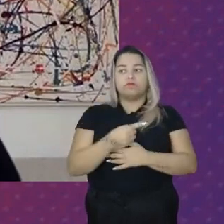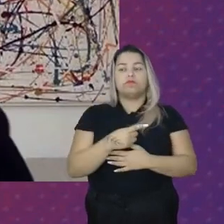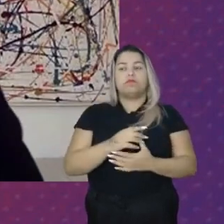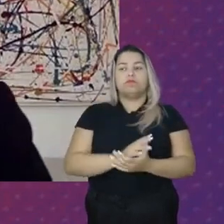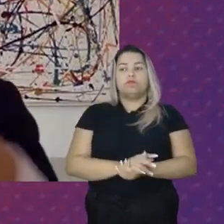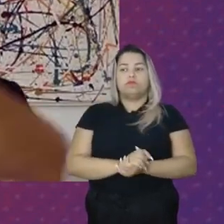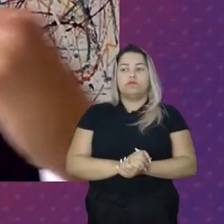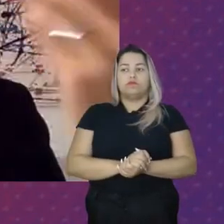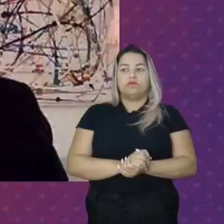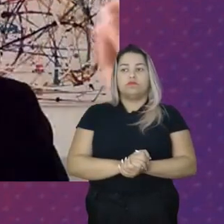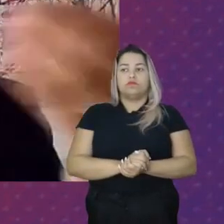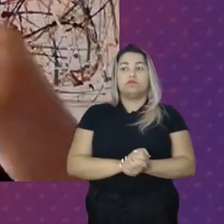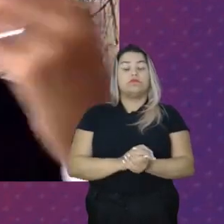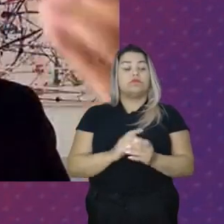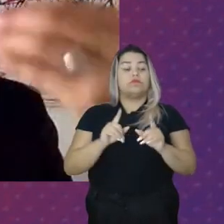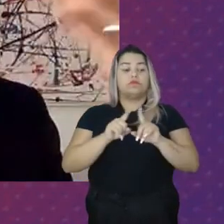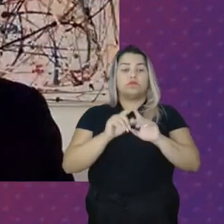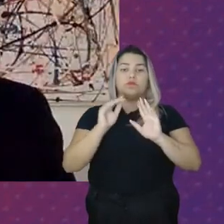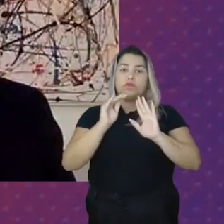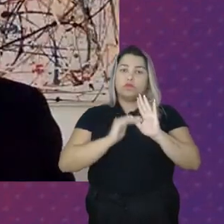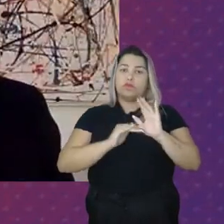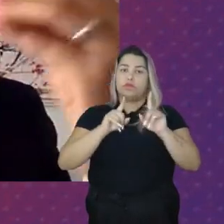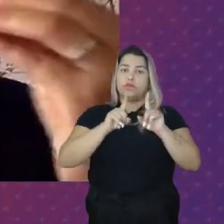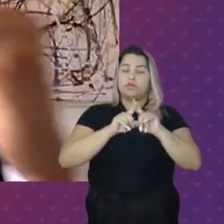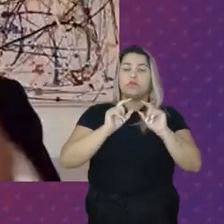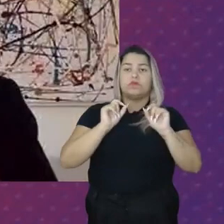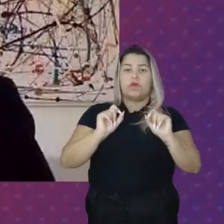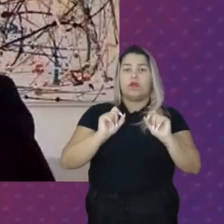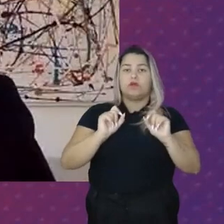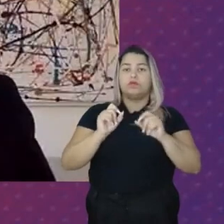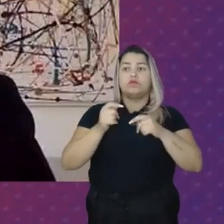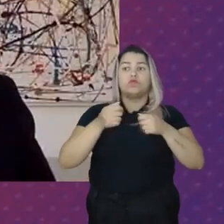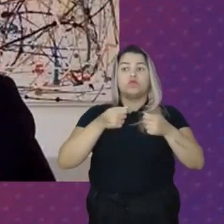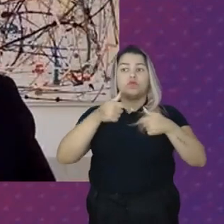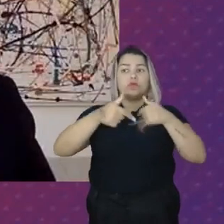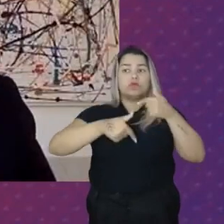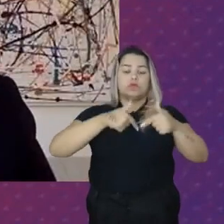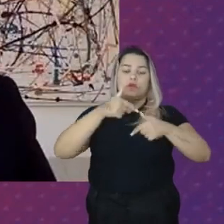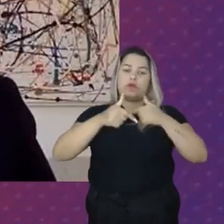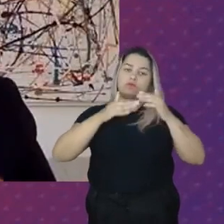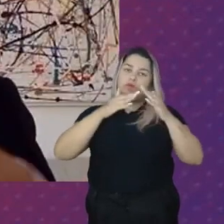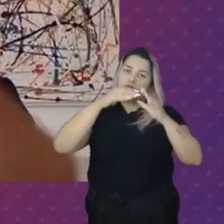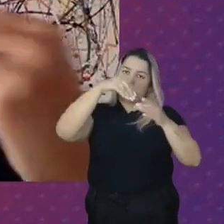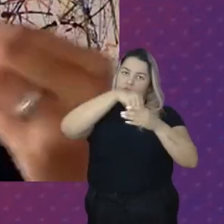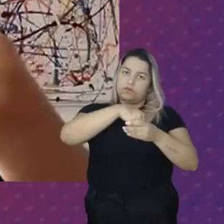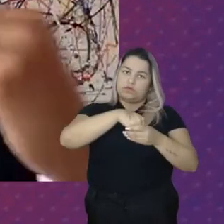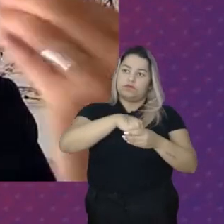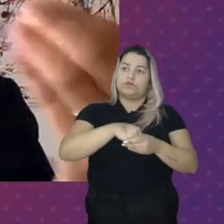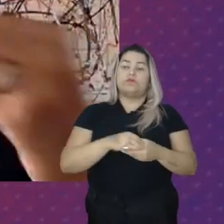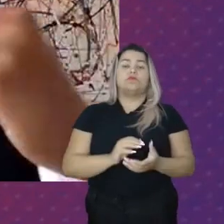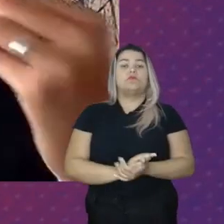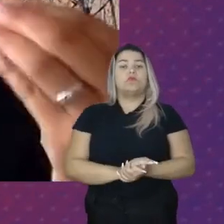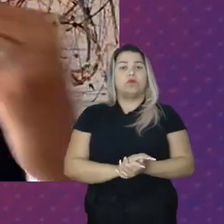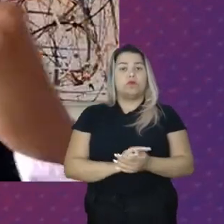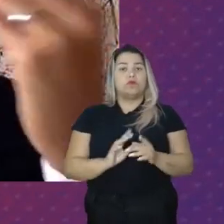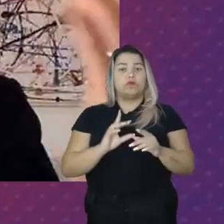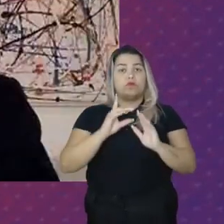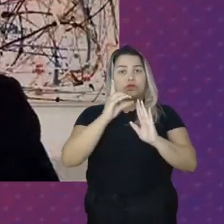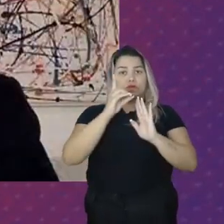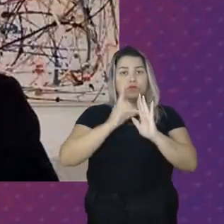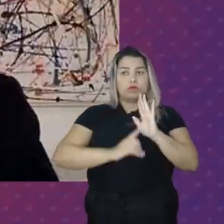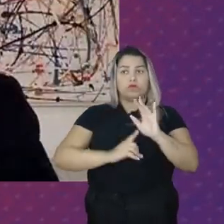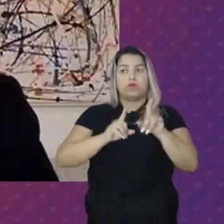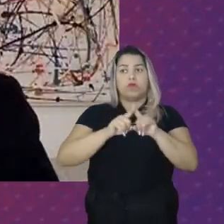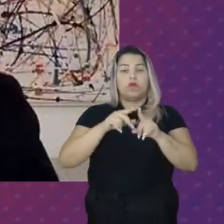partir das denominadas peculiaridades da relação de trabalho doméstico, como é o caso do direito à integração